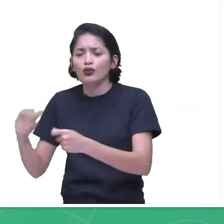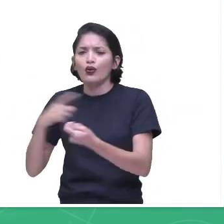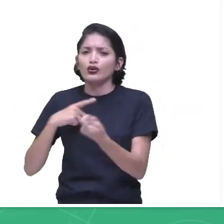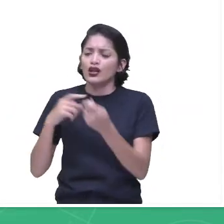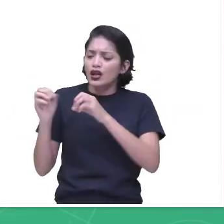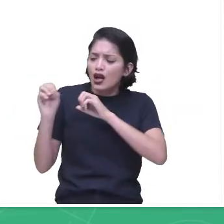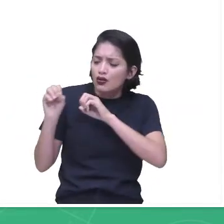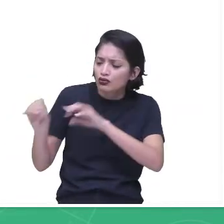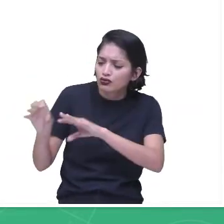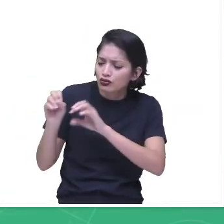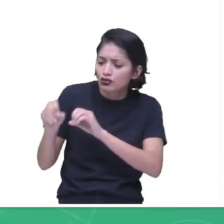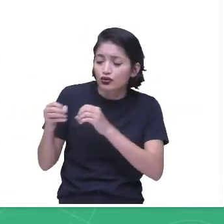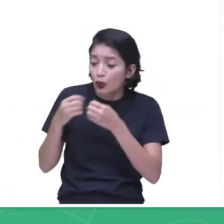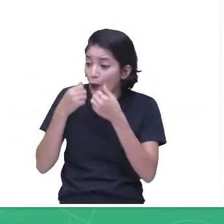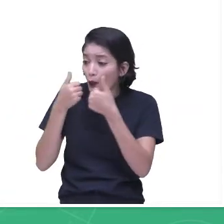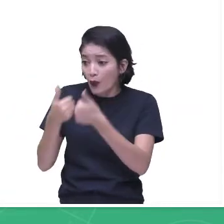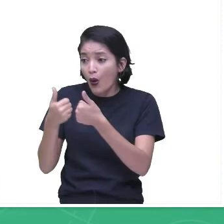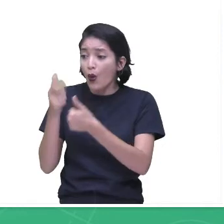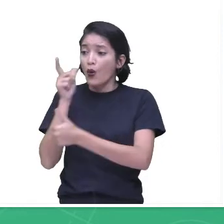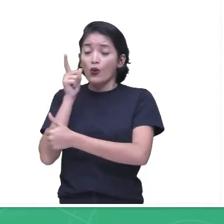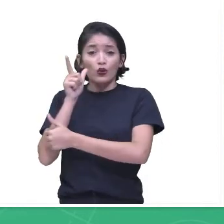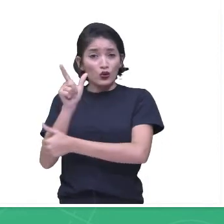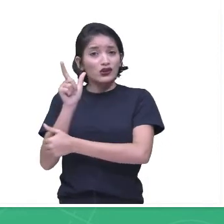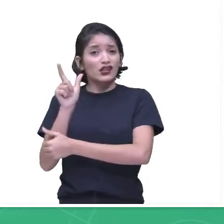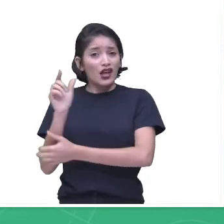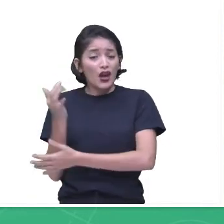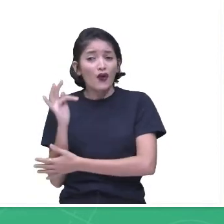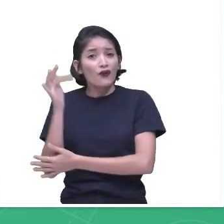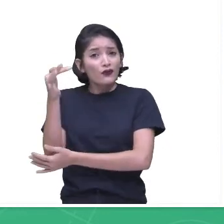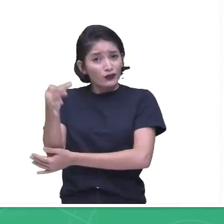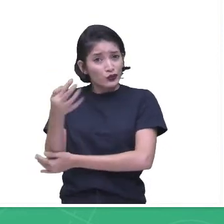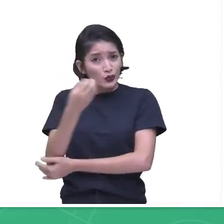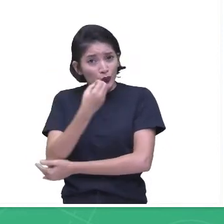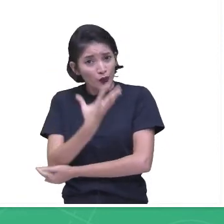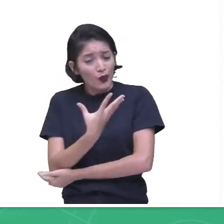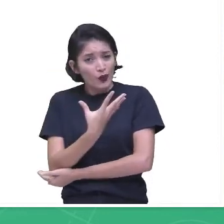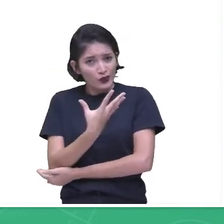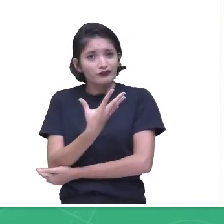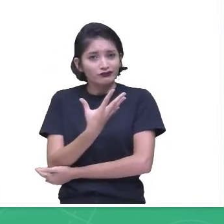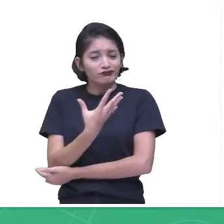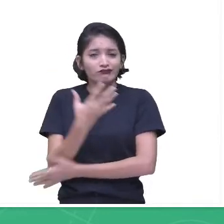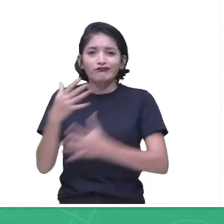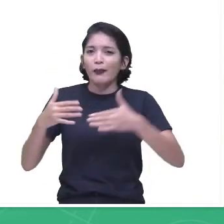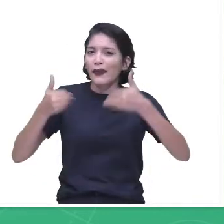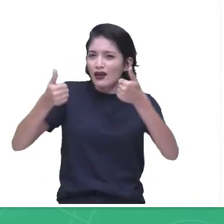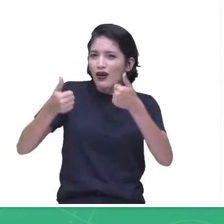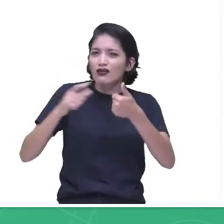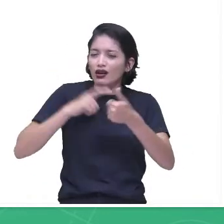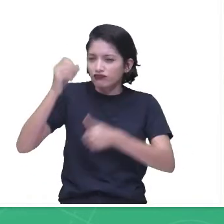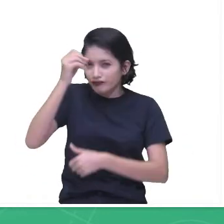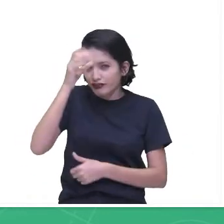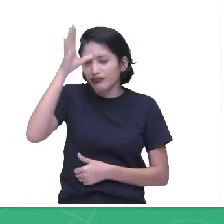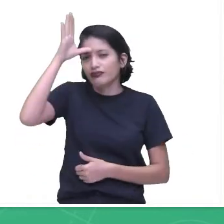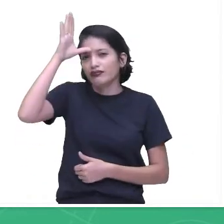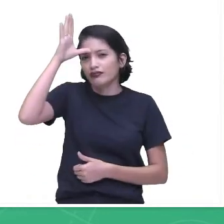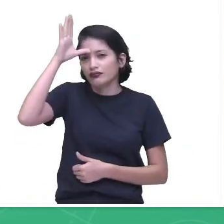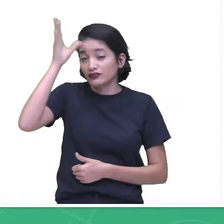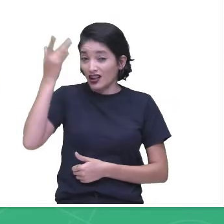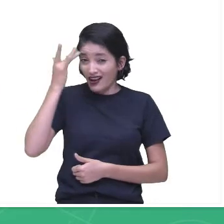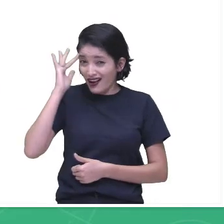educação que vai garantir a todos nós a plenitude do conhecimento.